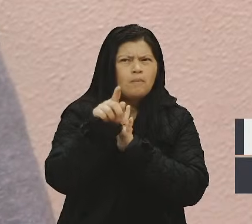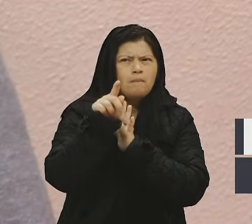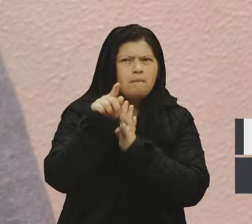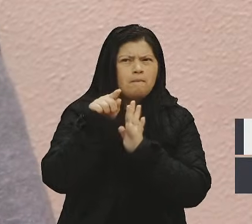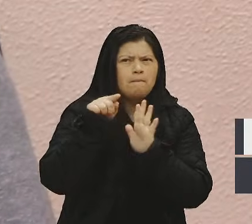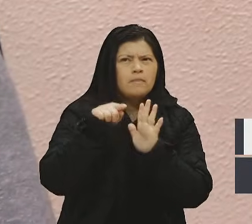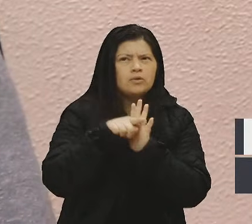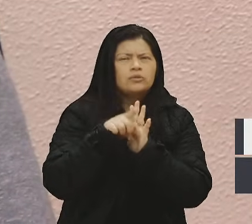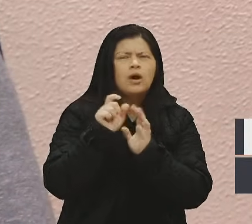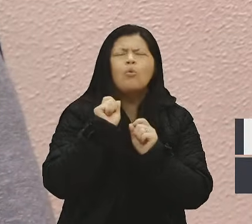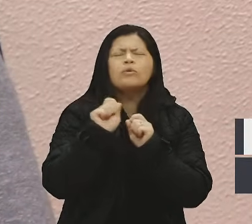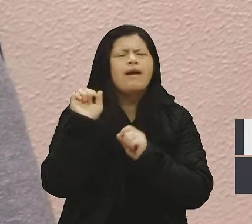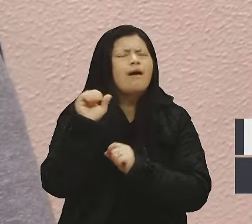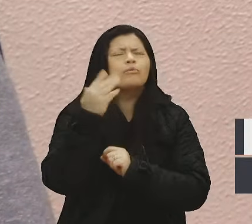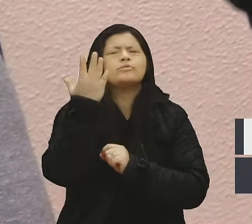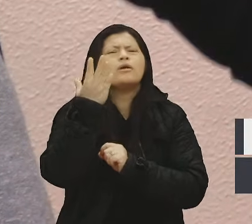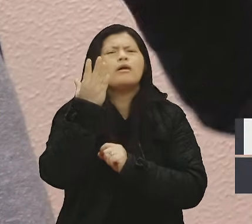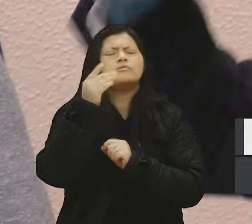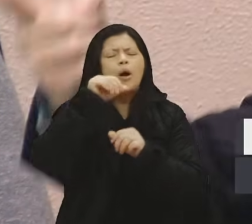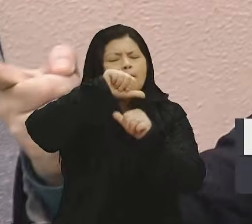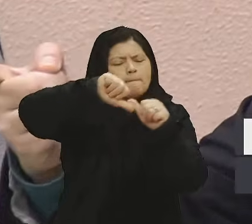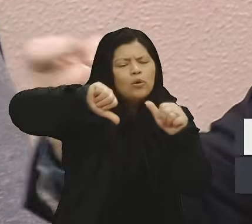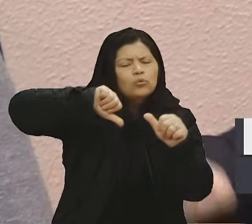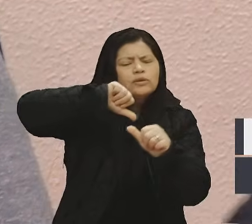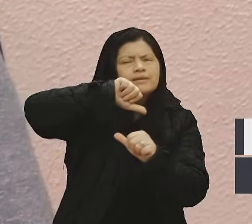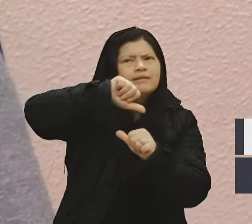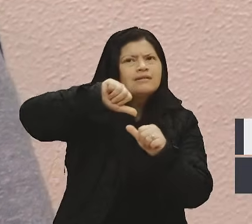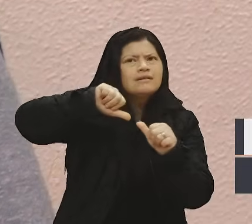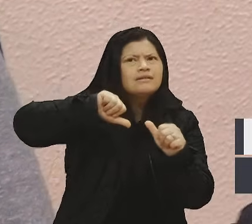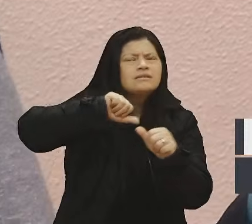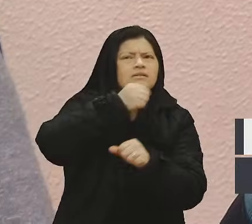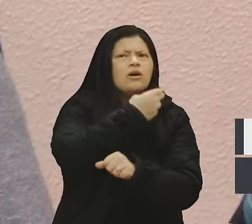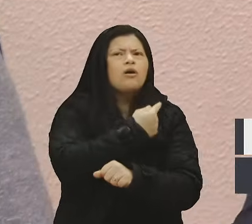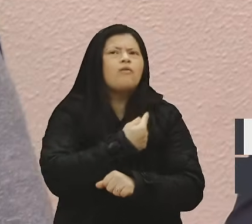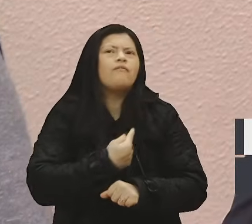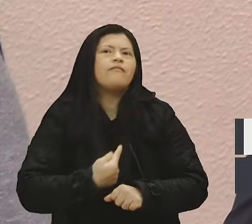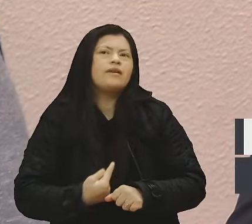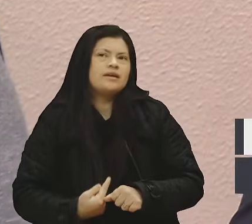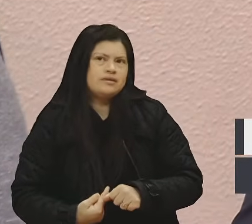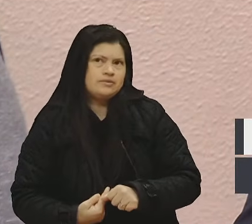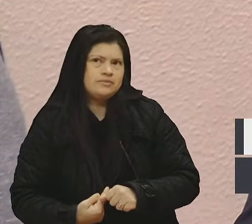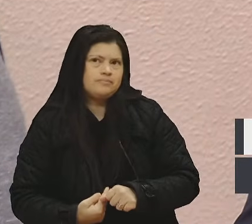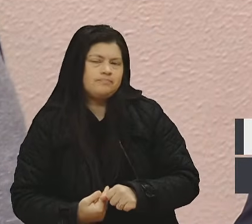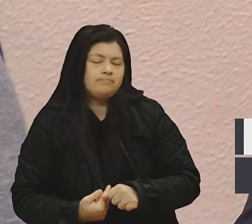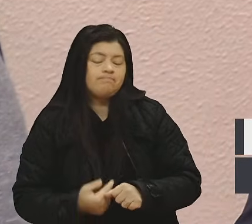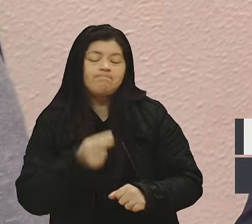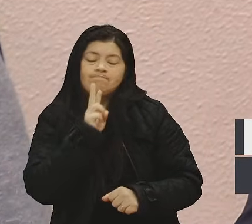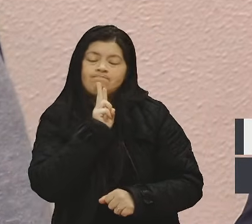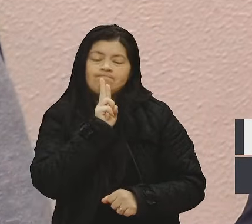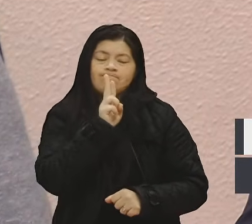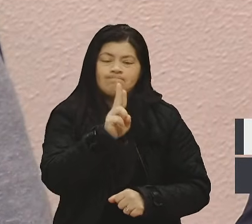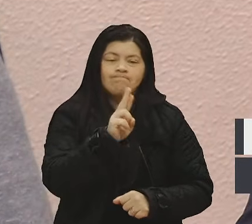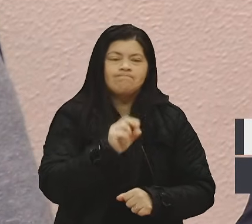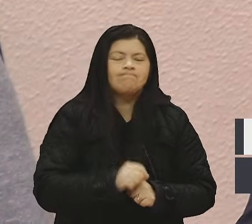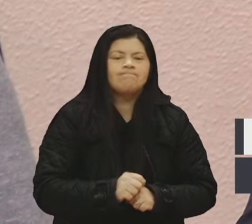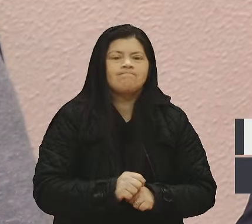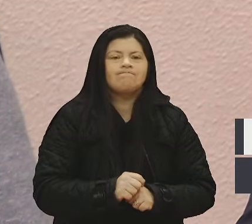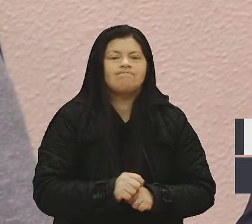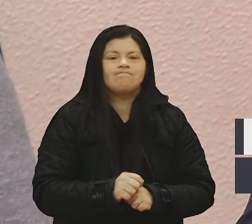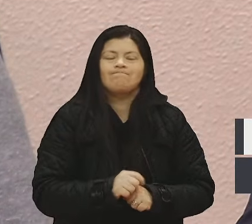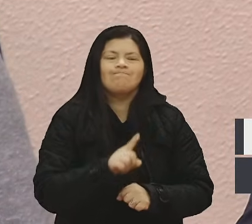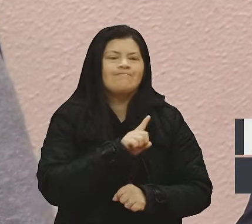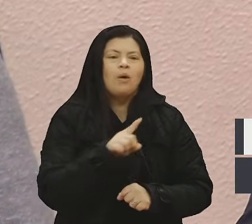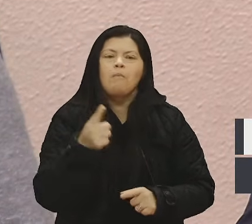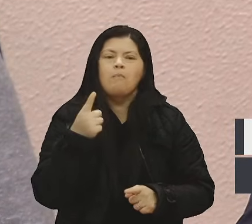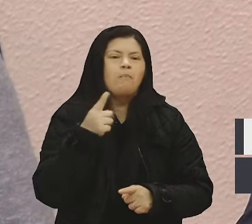que aconteceria numa mudança de governo e eu, infelizmente, vou ter que dizer que eu não vou lhe responder essa